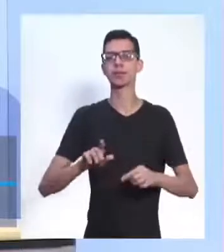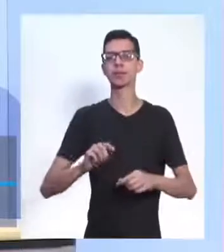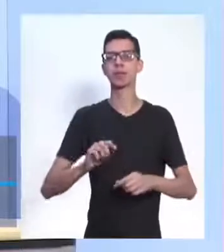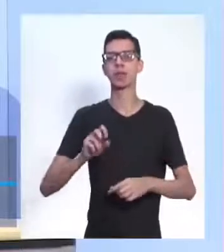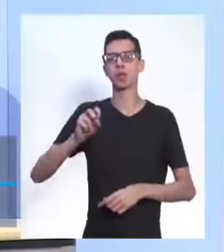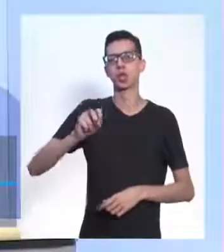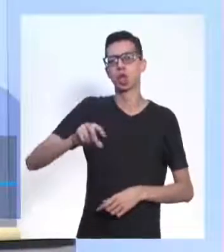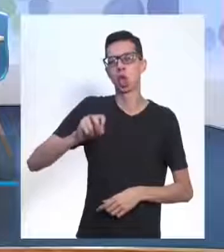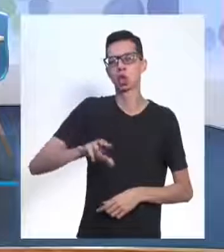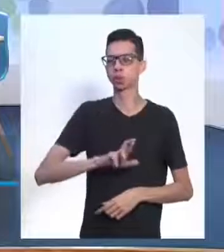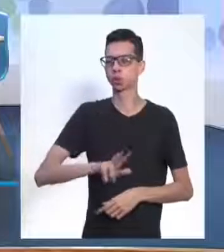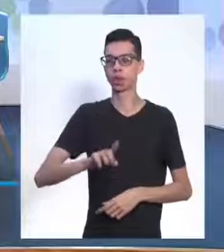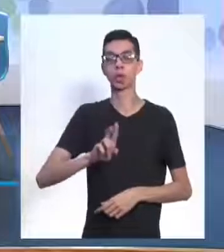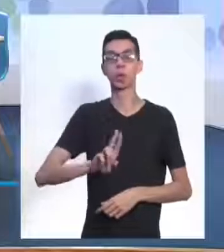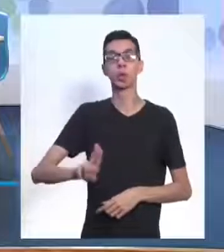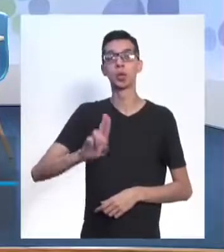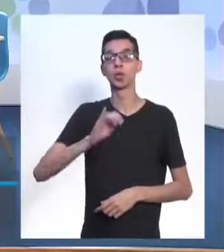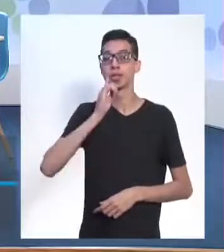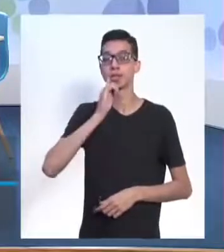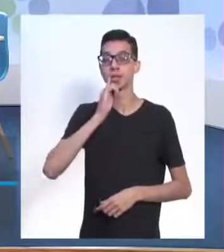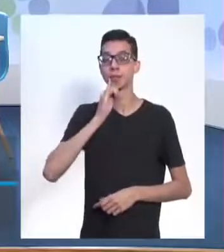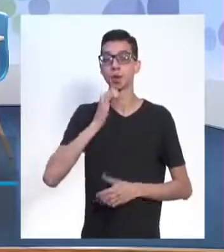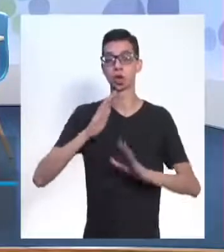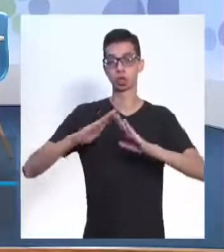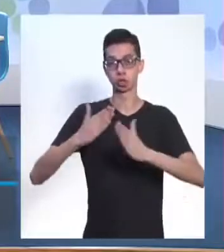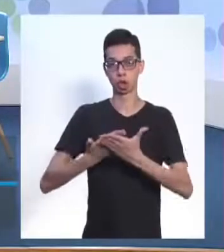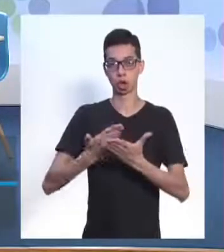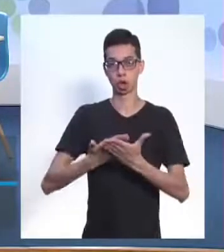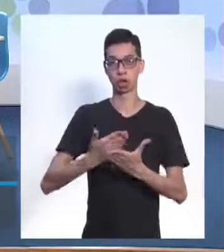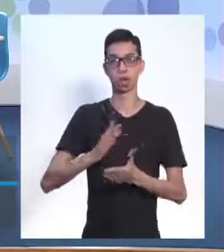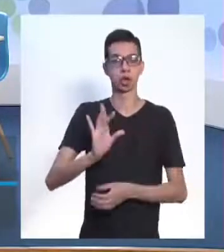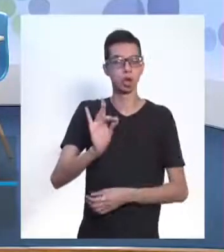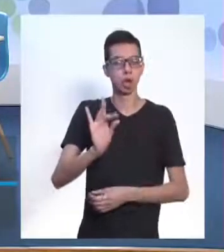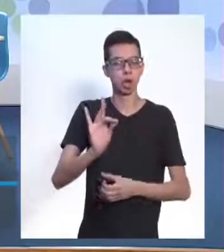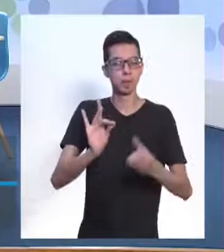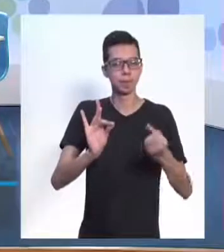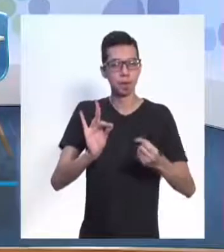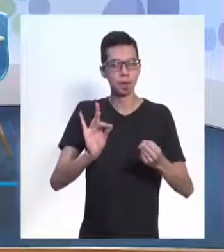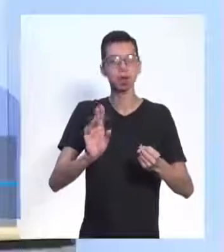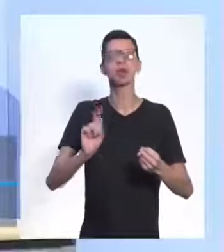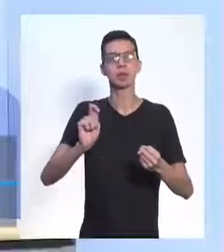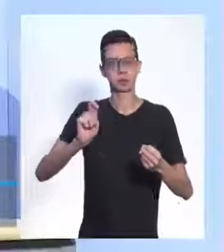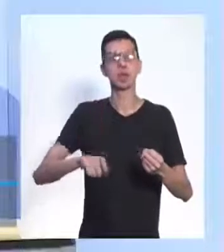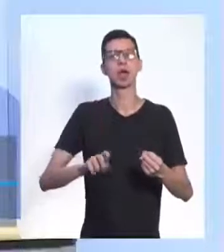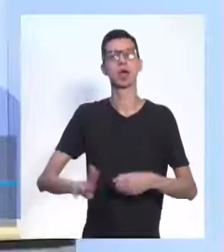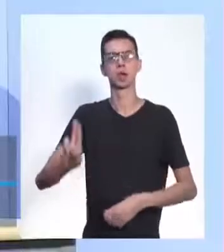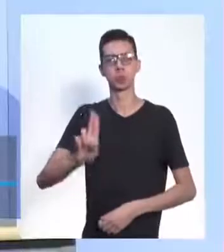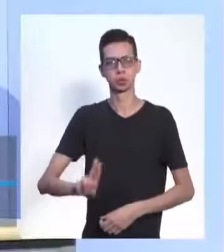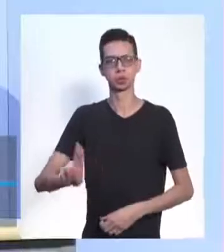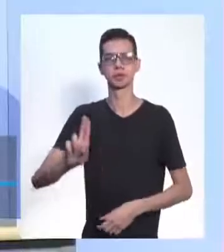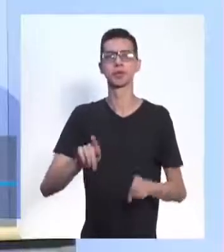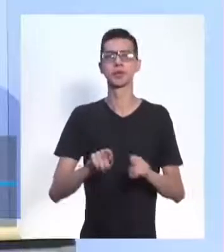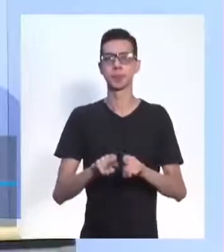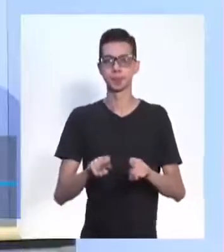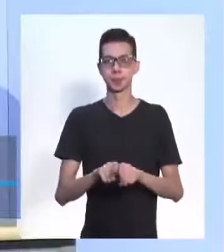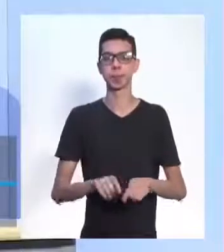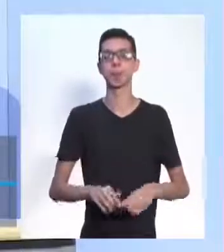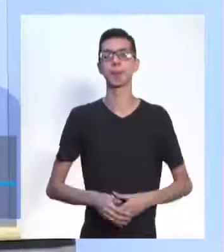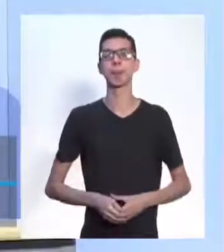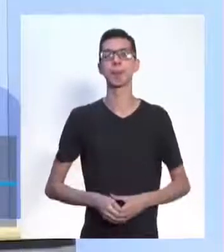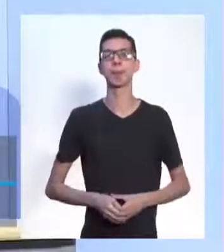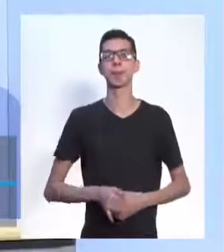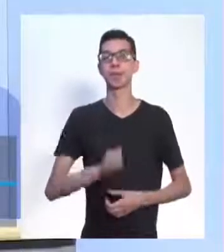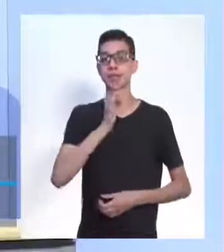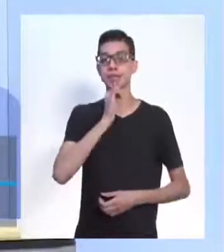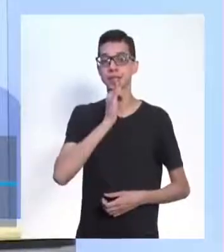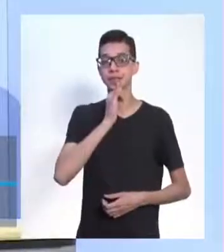estar usando. Cola branca de escola. Olha, você pode utilizar também pouquinho, né? Aí, claro, né, vai ficar esbranquiçado. Para evitar